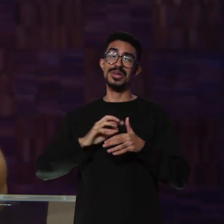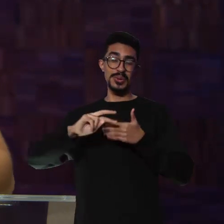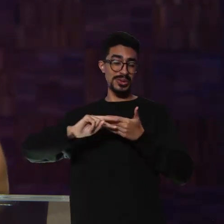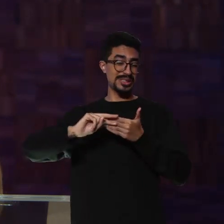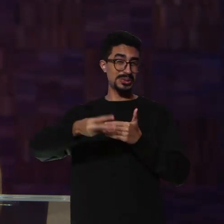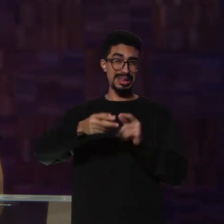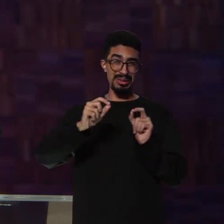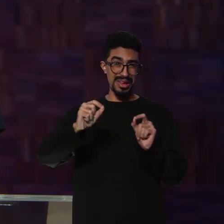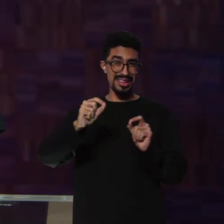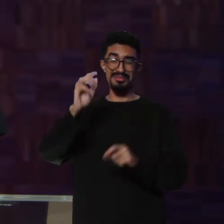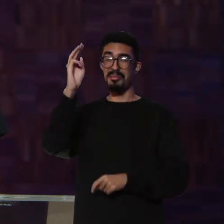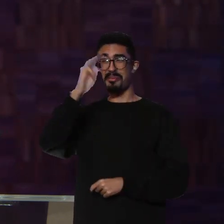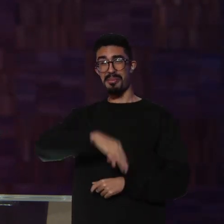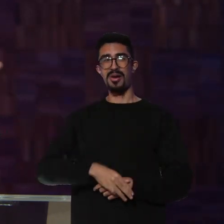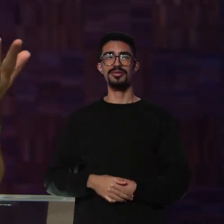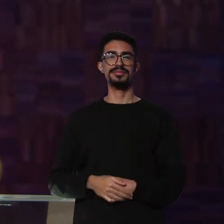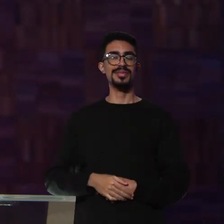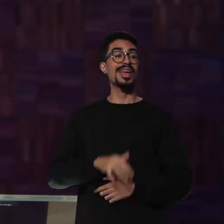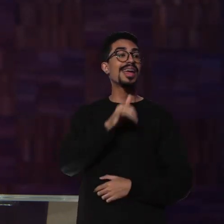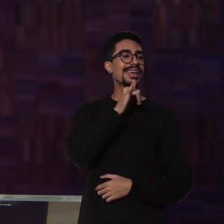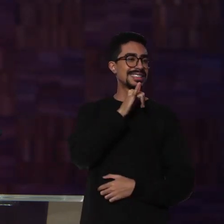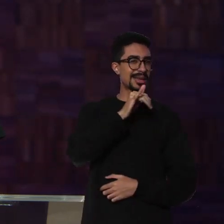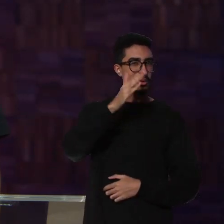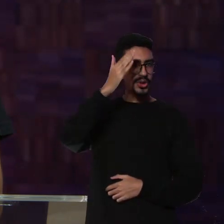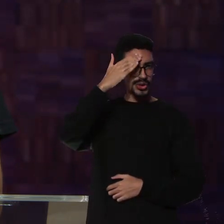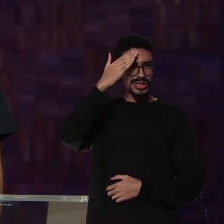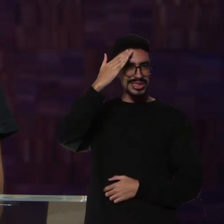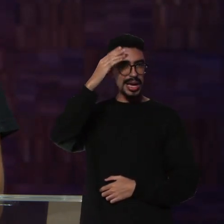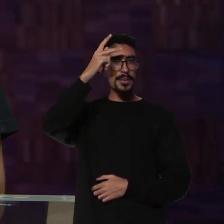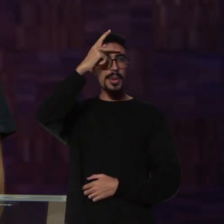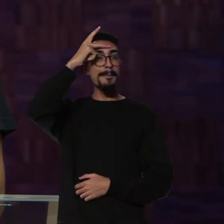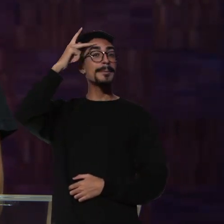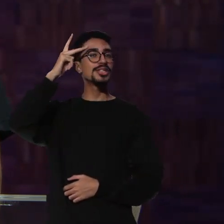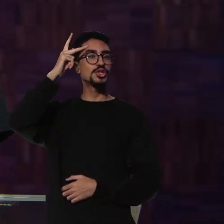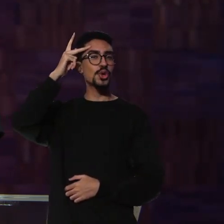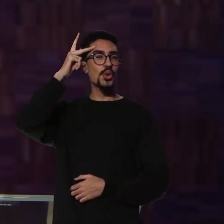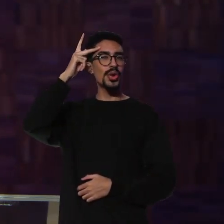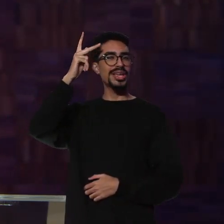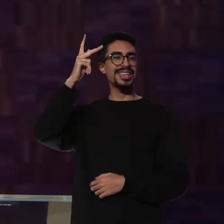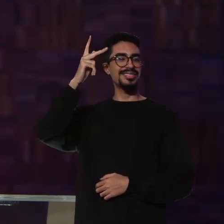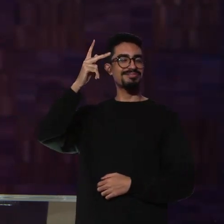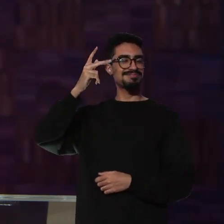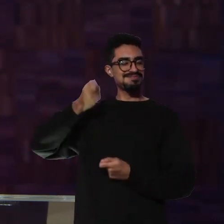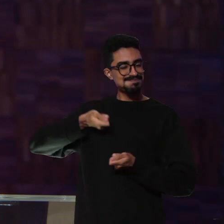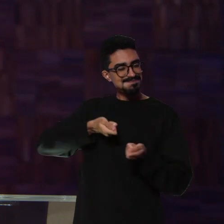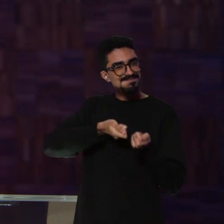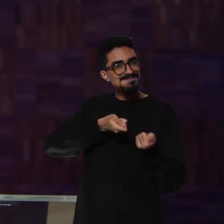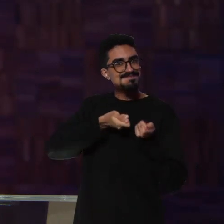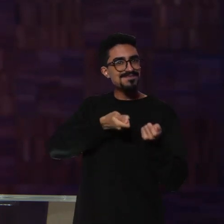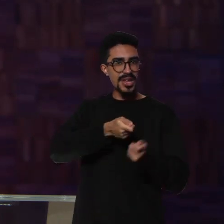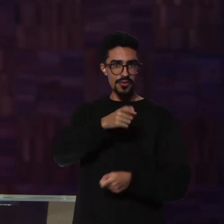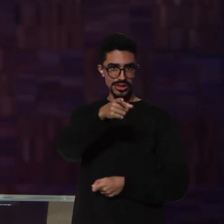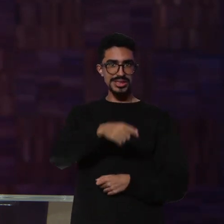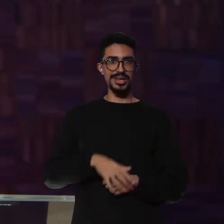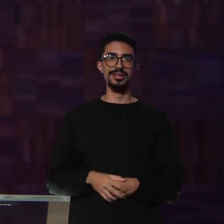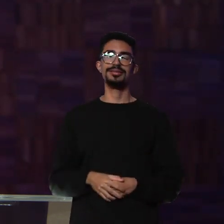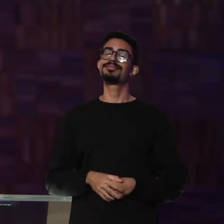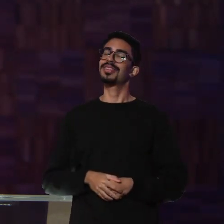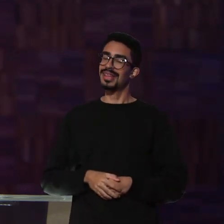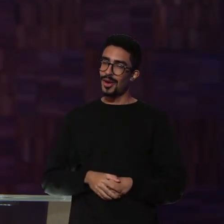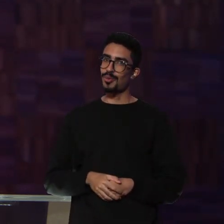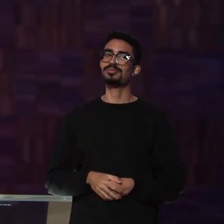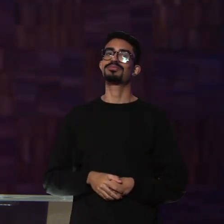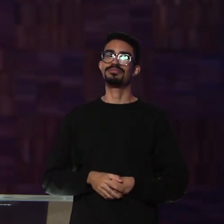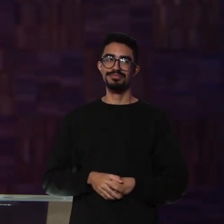te irrita muito, ou uma situação que tirou você do prumo? Calma, irmão, não precisa falar o nome. Segura para você.